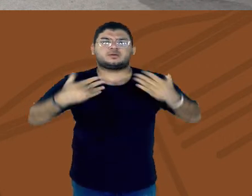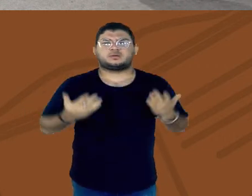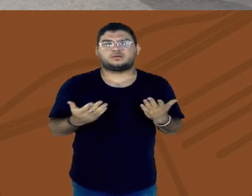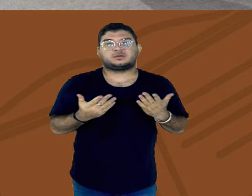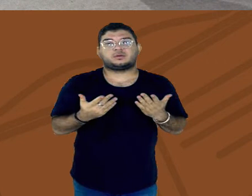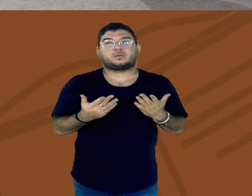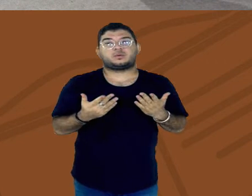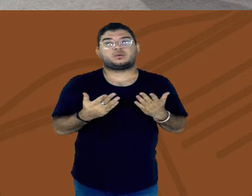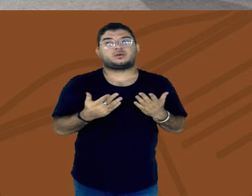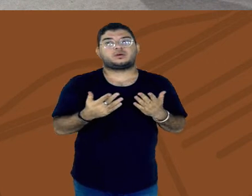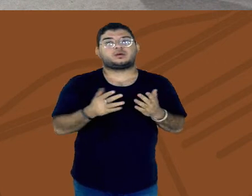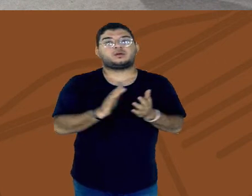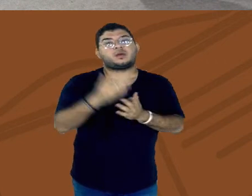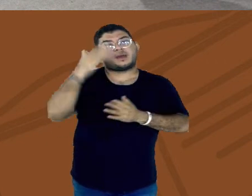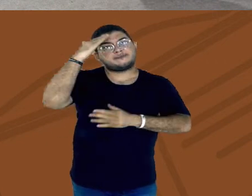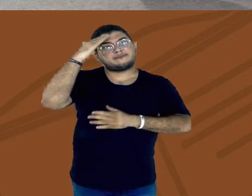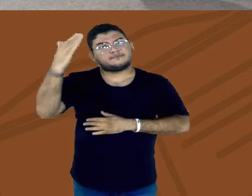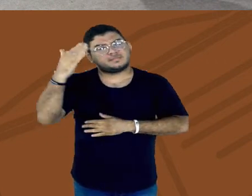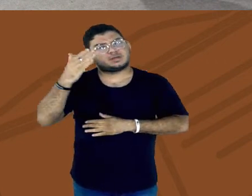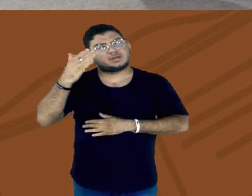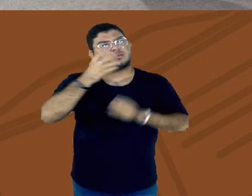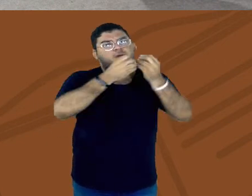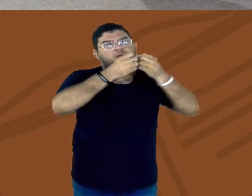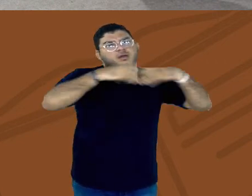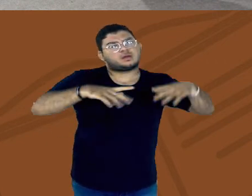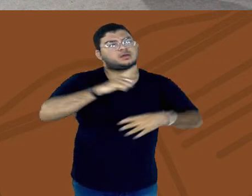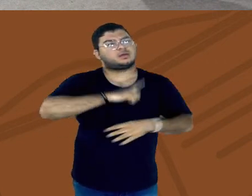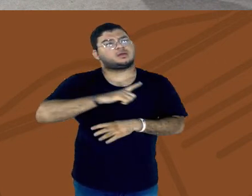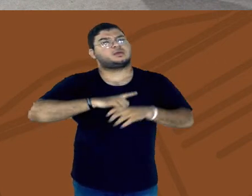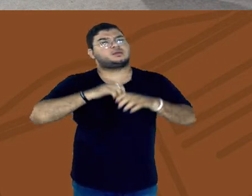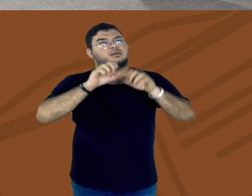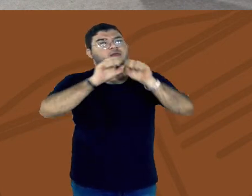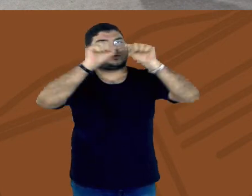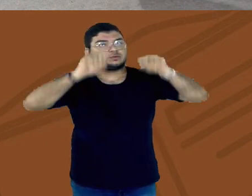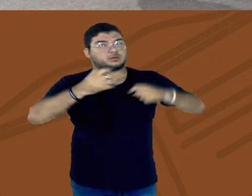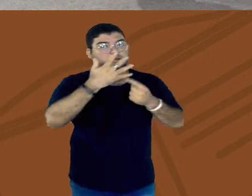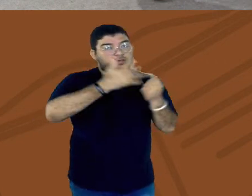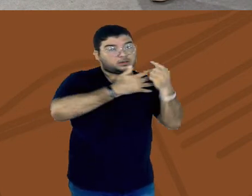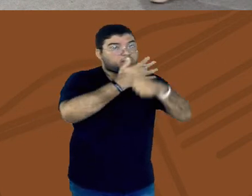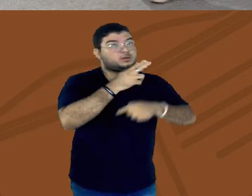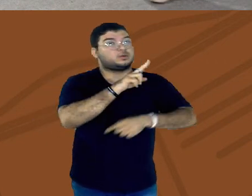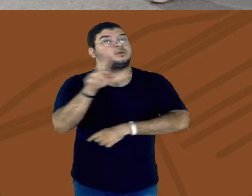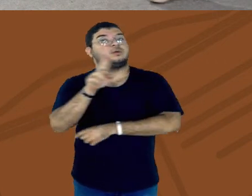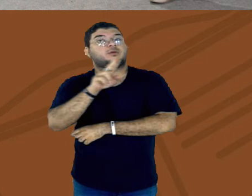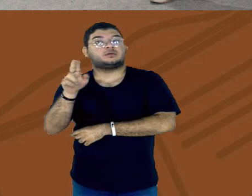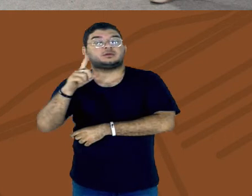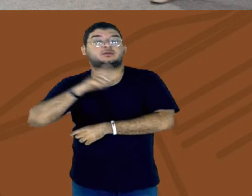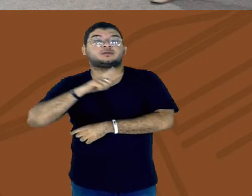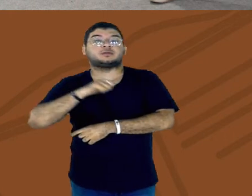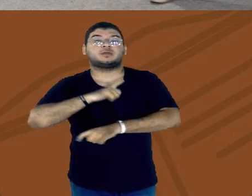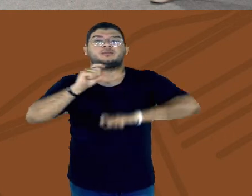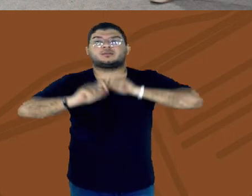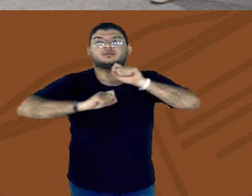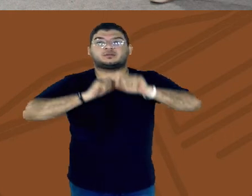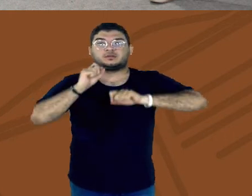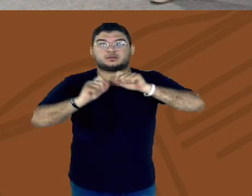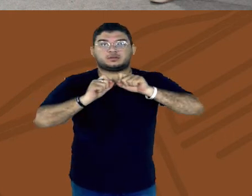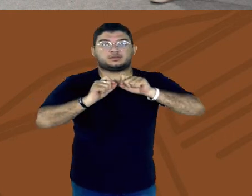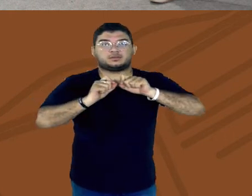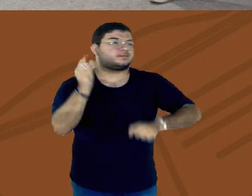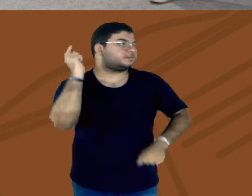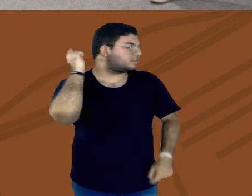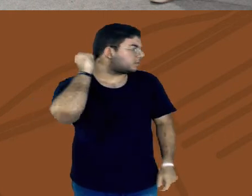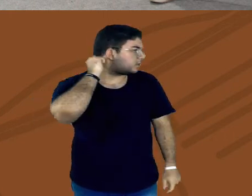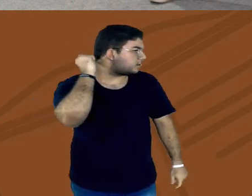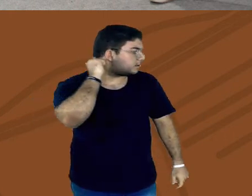as principais glândulas que compõem o nosso sistema endócrino? Olha só os nomes. Nós temos aqui a hipófise,